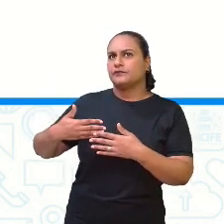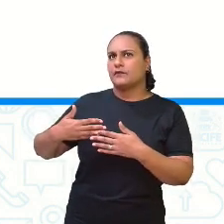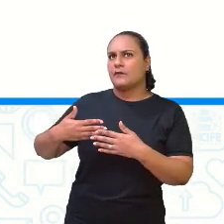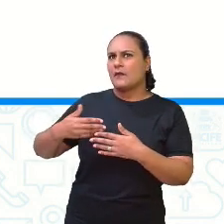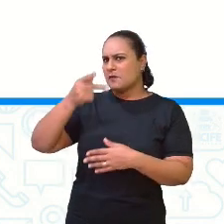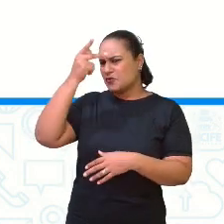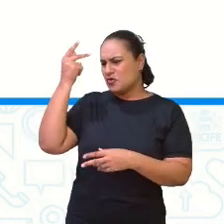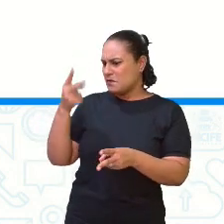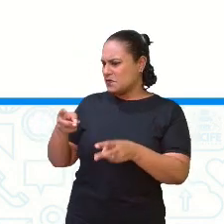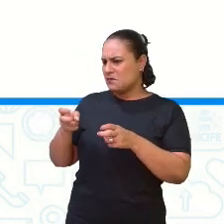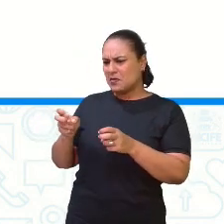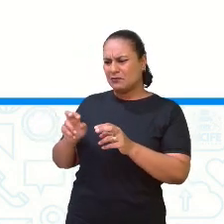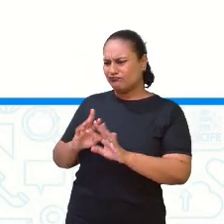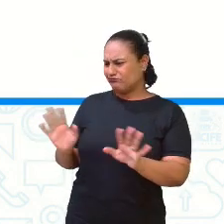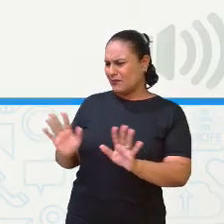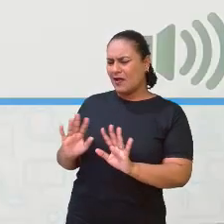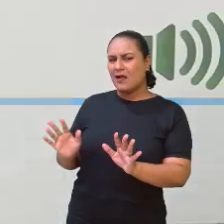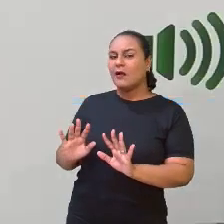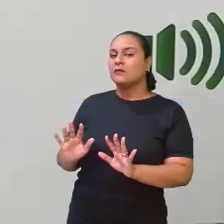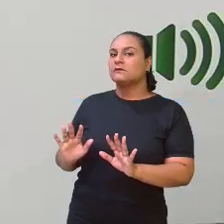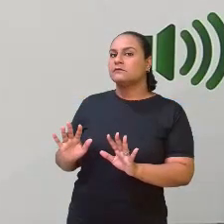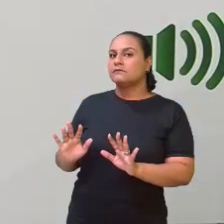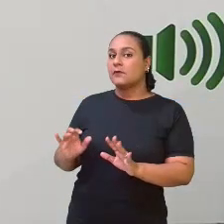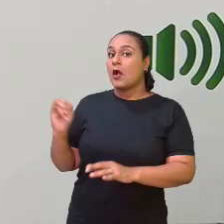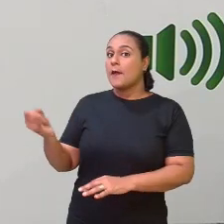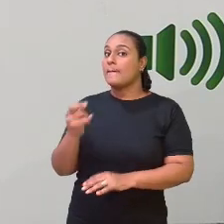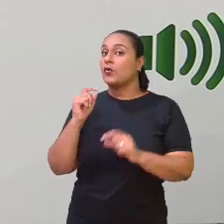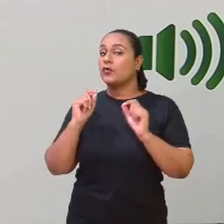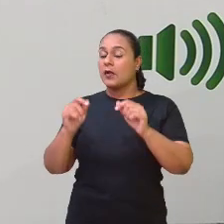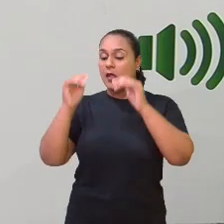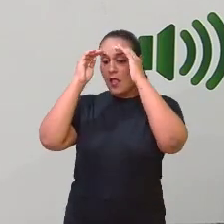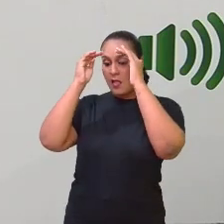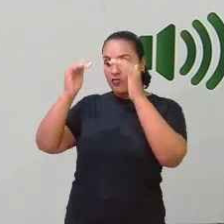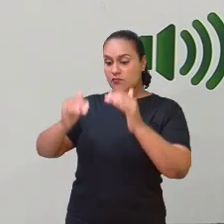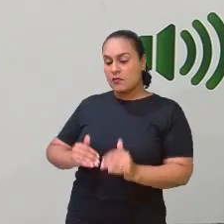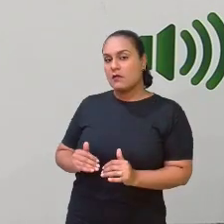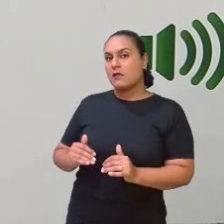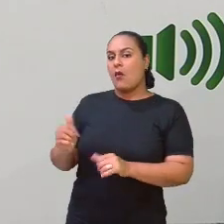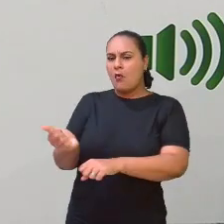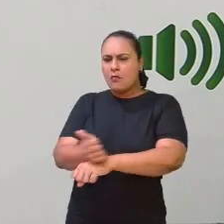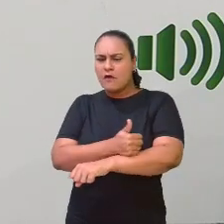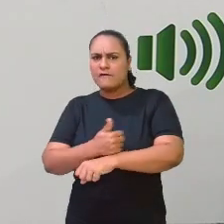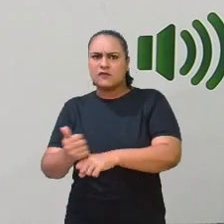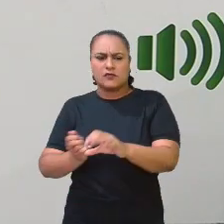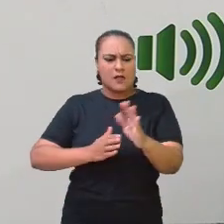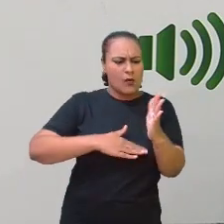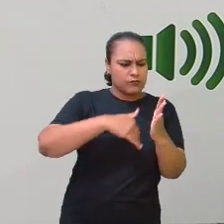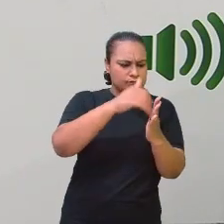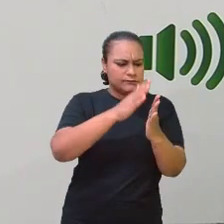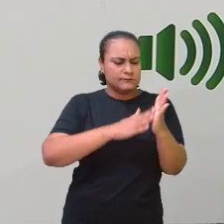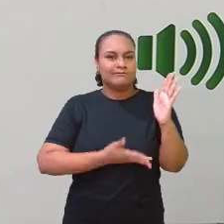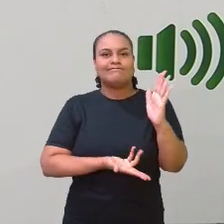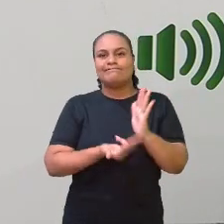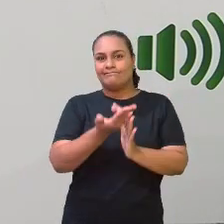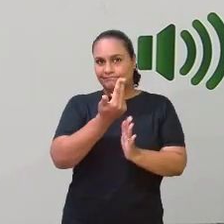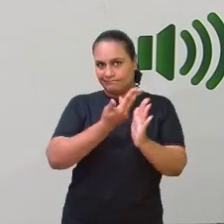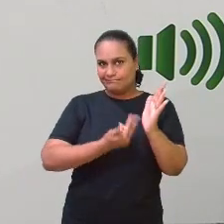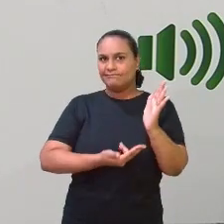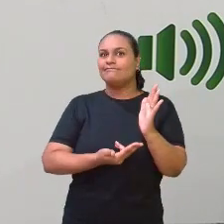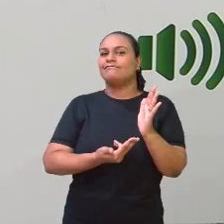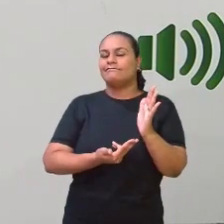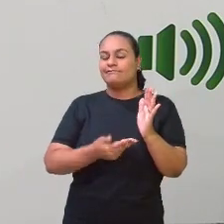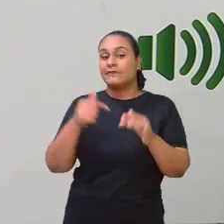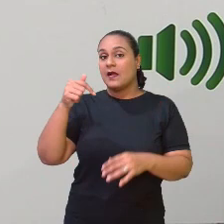assim. O importante é respeitar o artista. O que o artista quer mostrar nesse momento? E isso é o que precisa ser destacado.